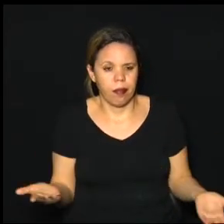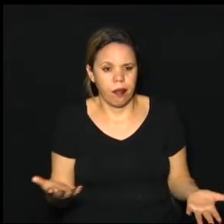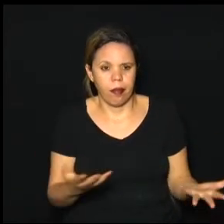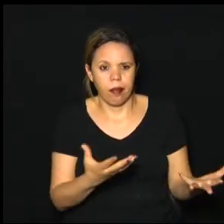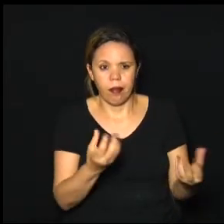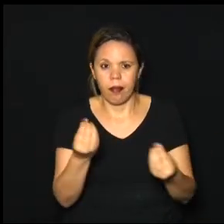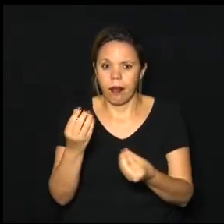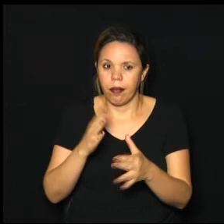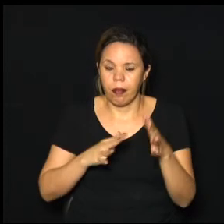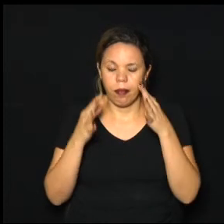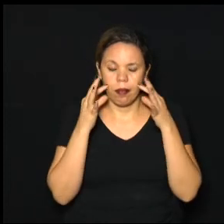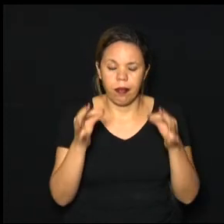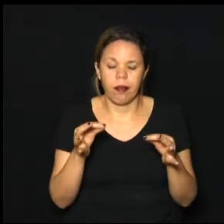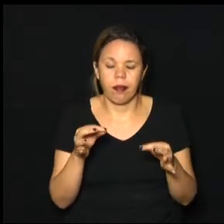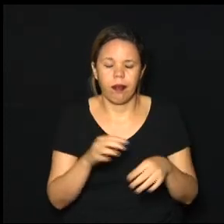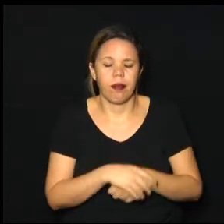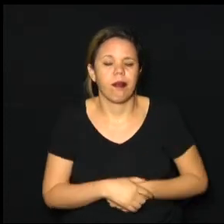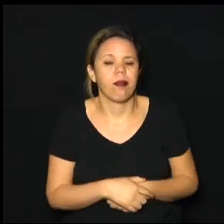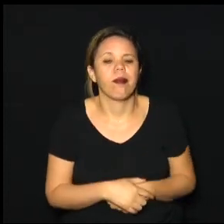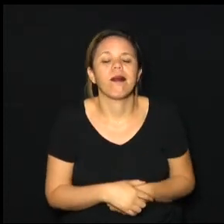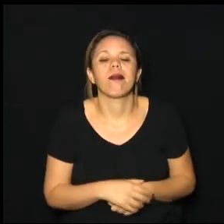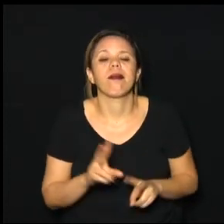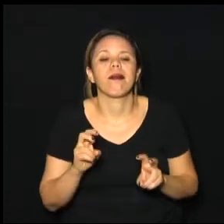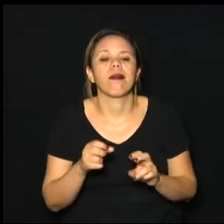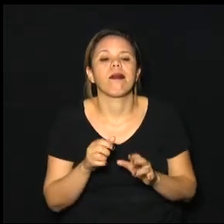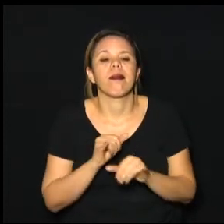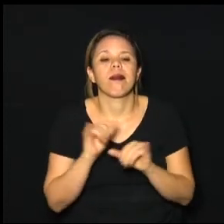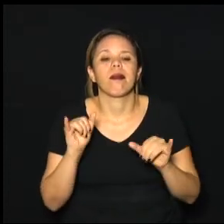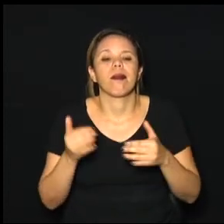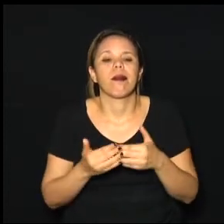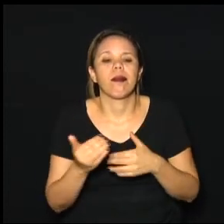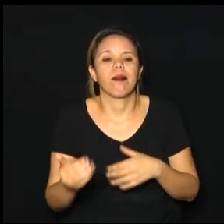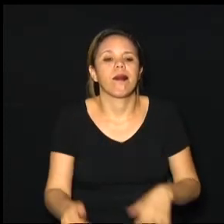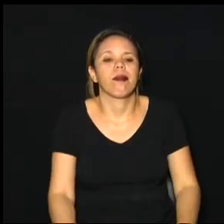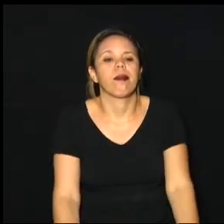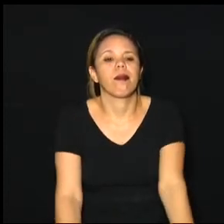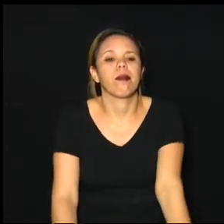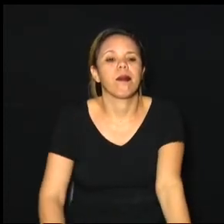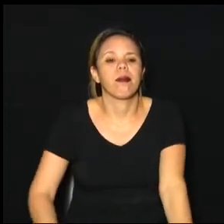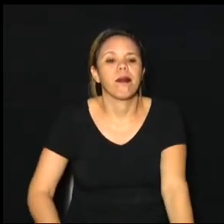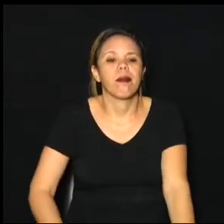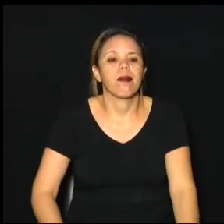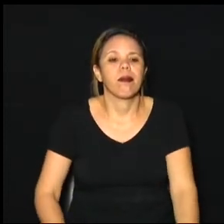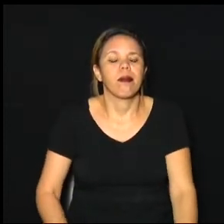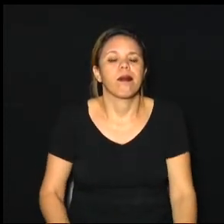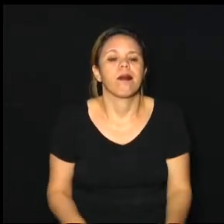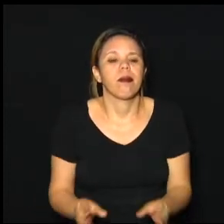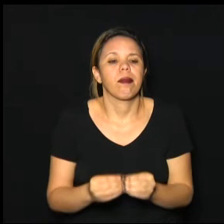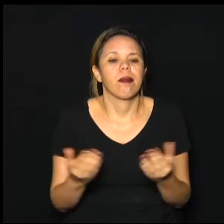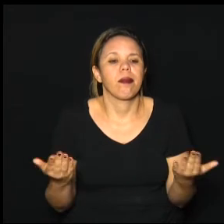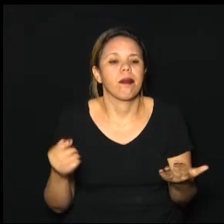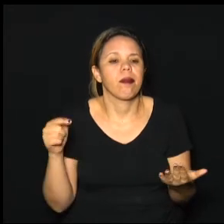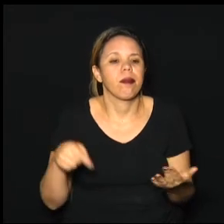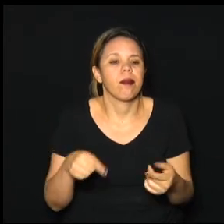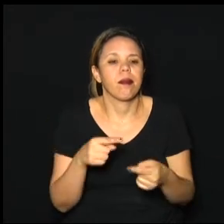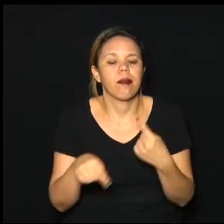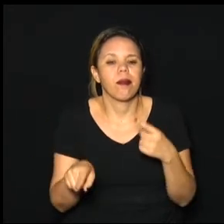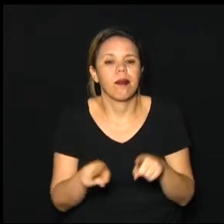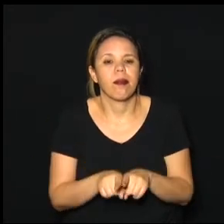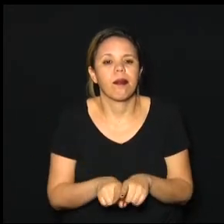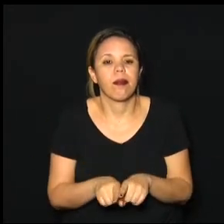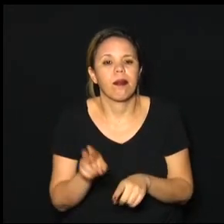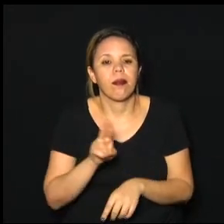muita atenção às suas propagandas daqui para frente. E, por fim, neste ponto, é proibido